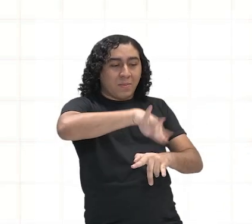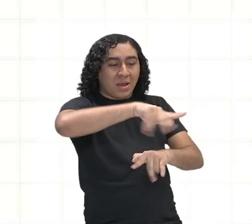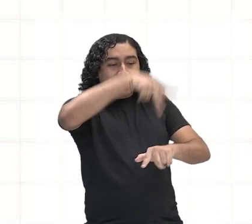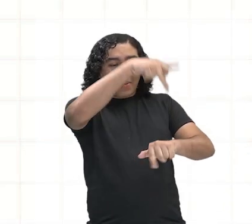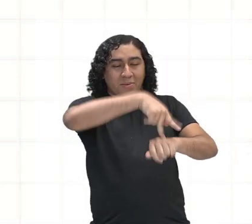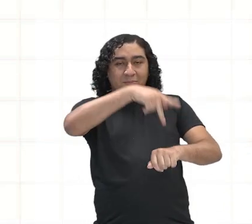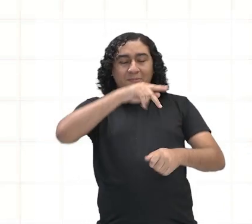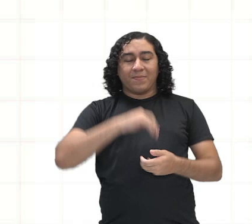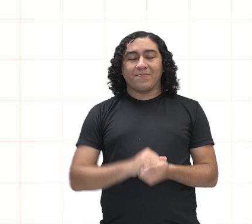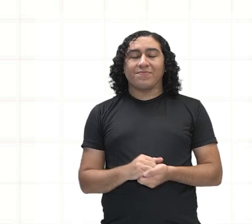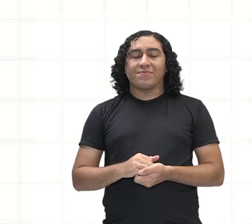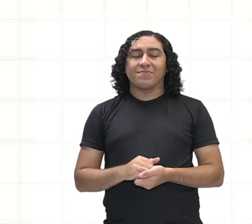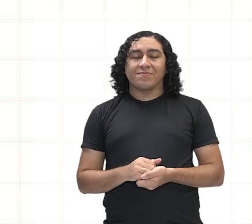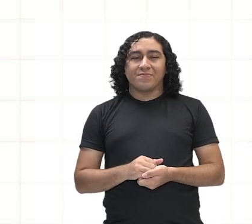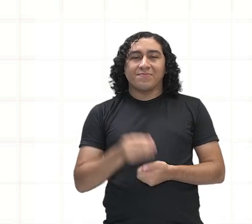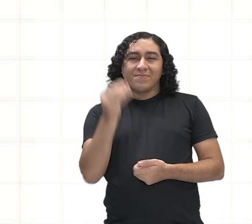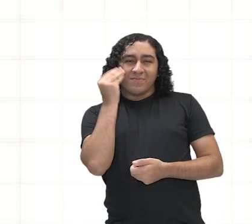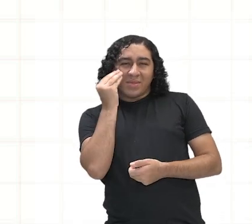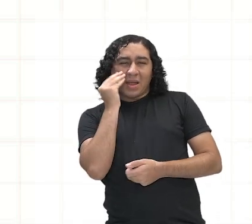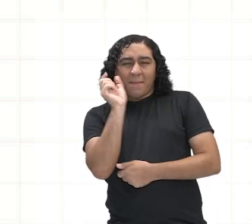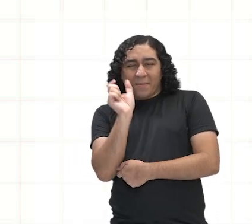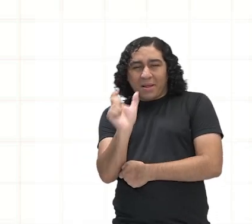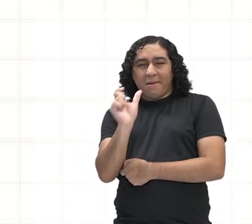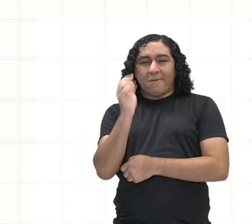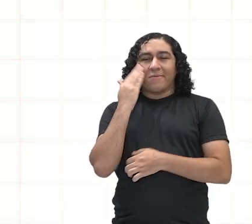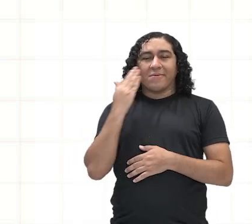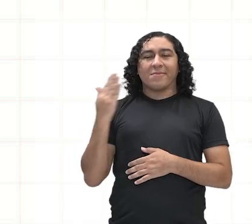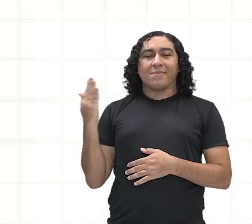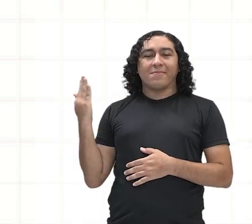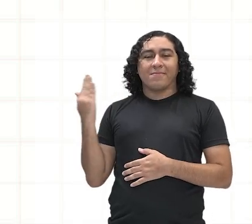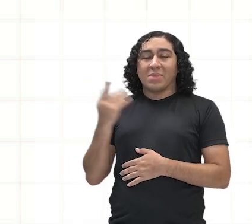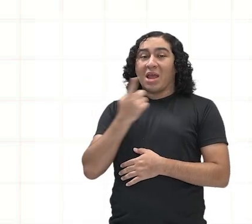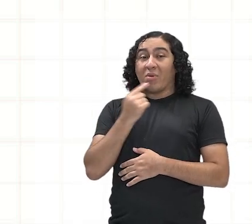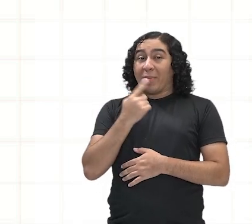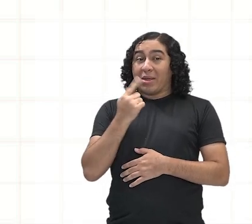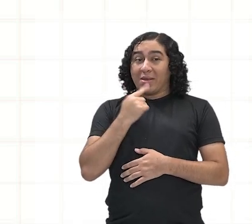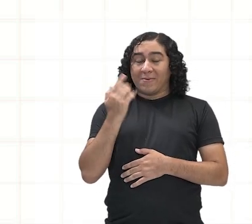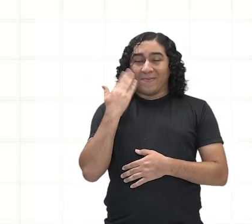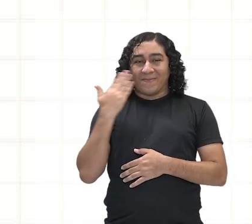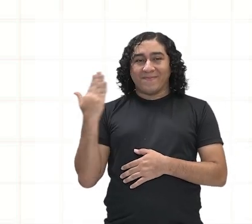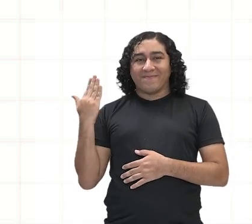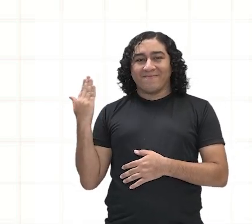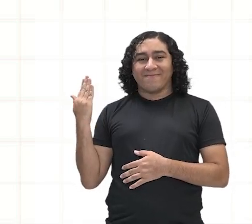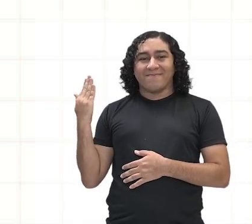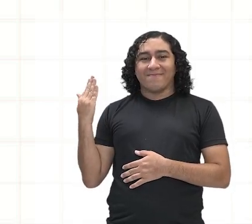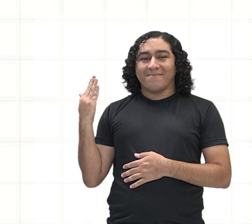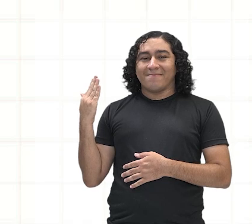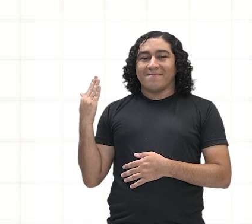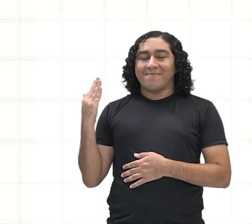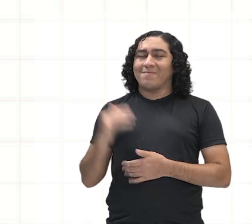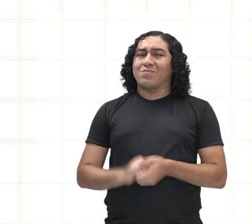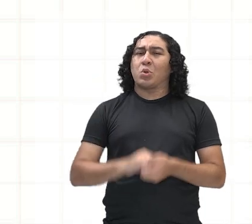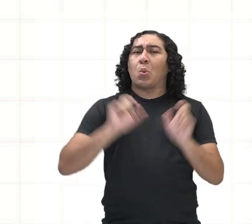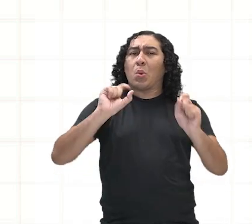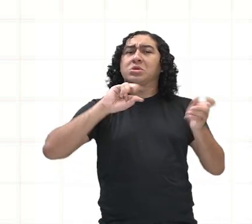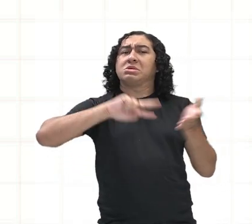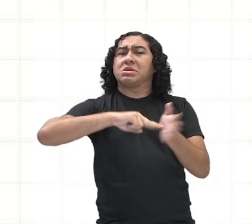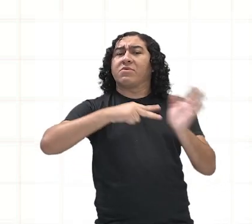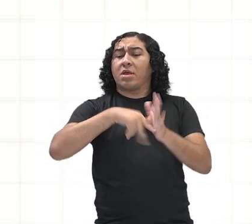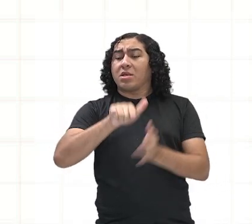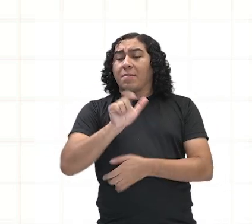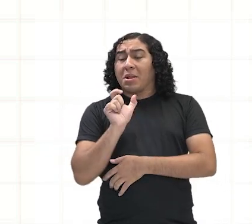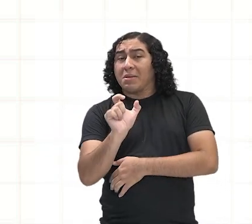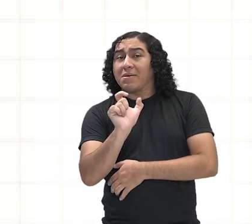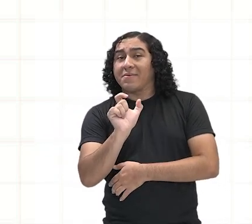só, acompanha comigo aqui uma palavrinha interessante, é a miscigenação. O que é isso, professora? É